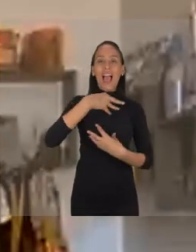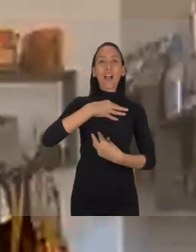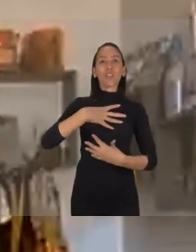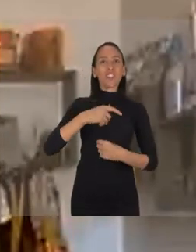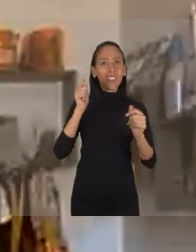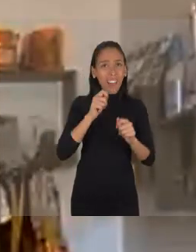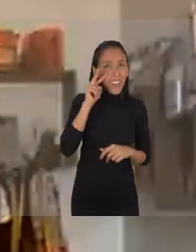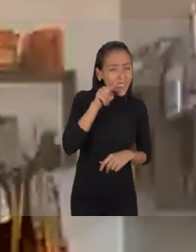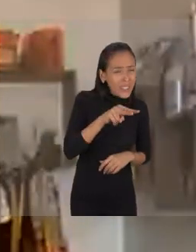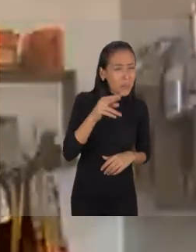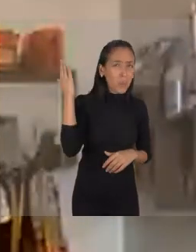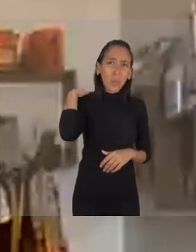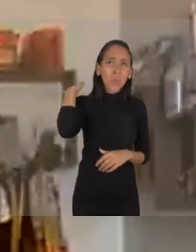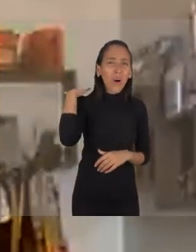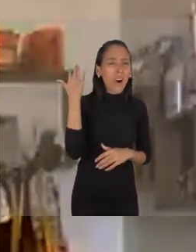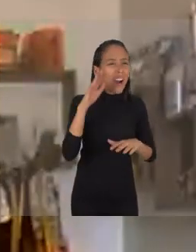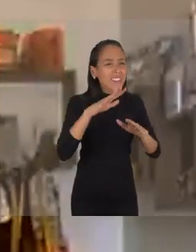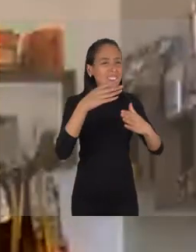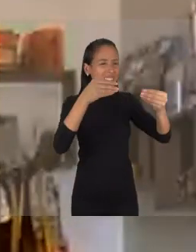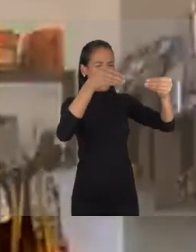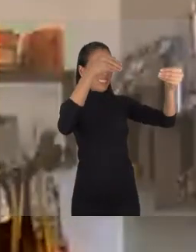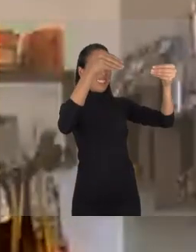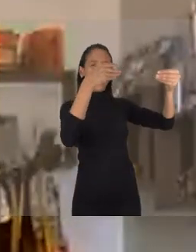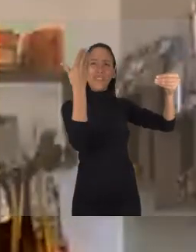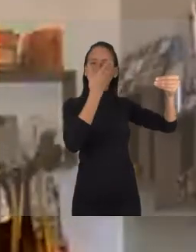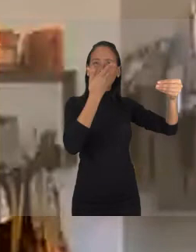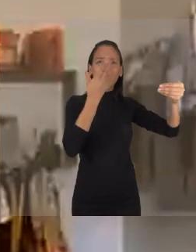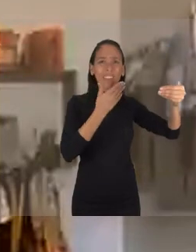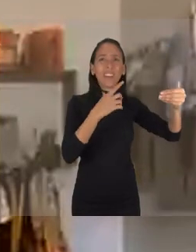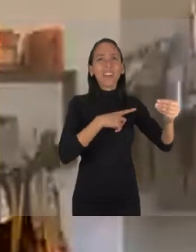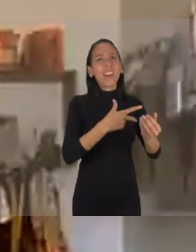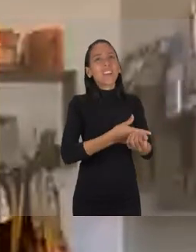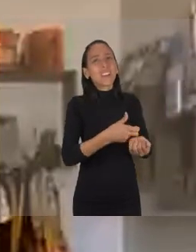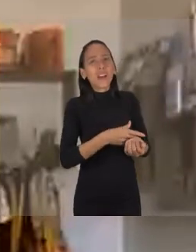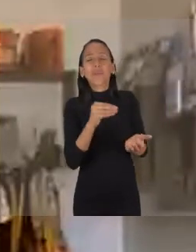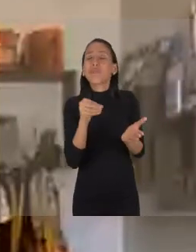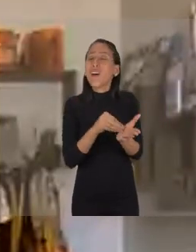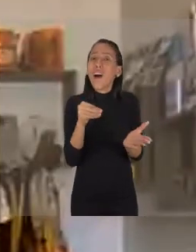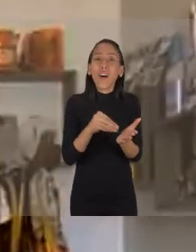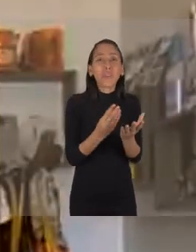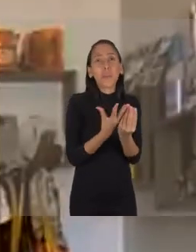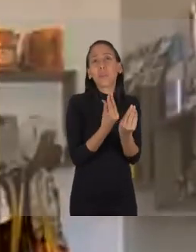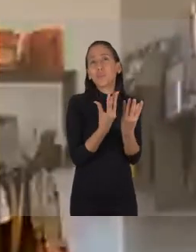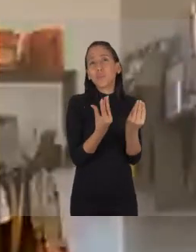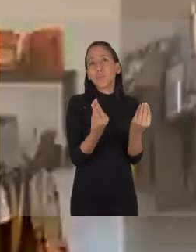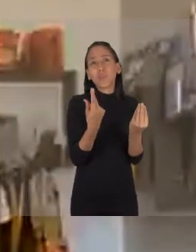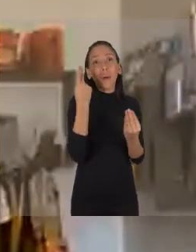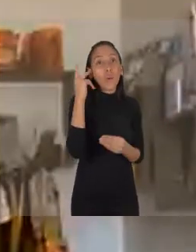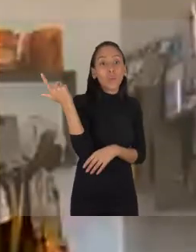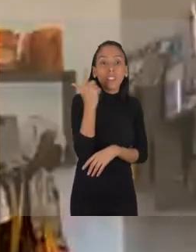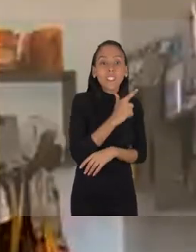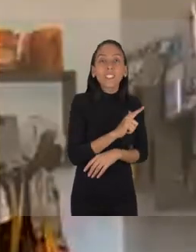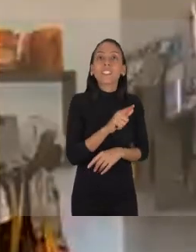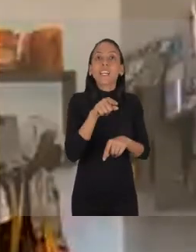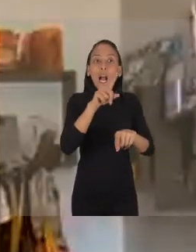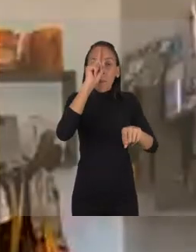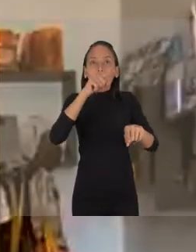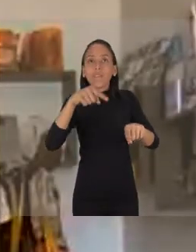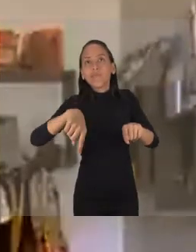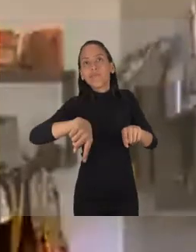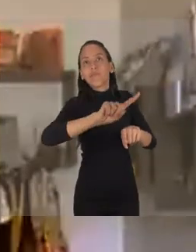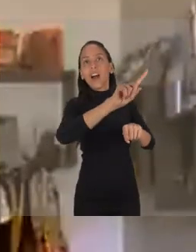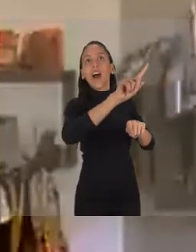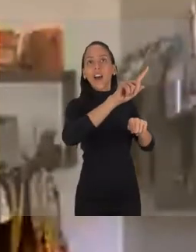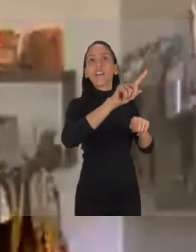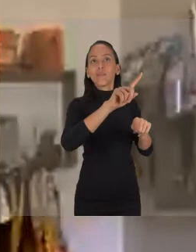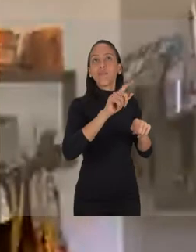Para ver como que tá o pulmão. E outros exames também, assim, falta muitos exames para a gente conseguir encaminhar o